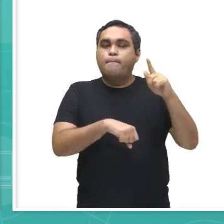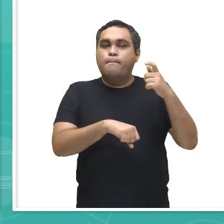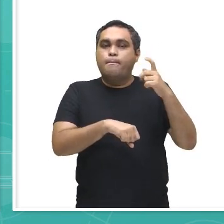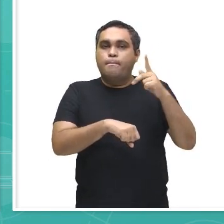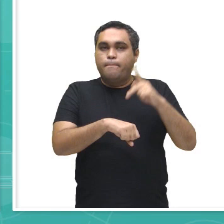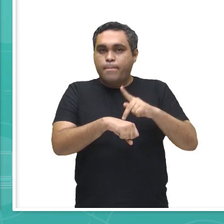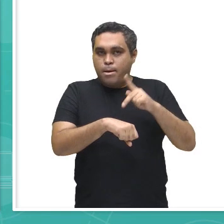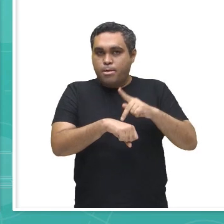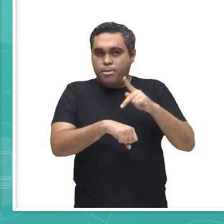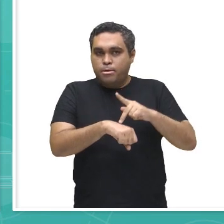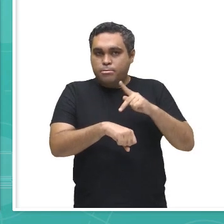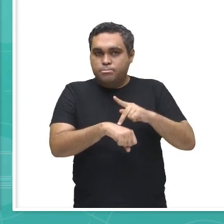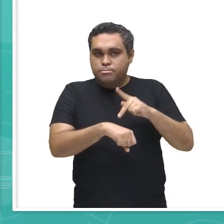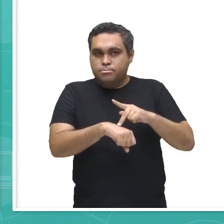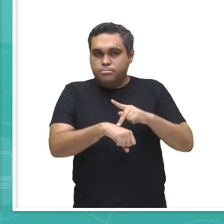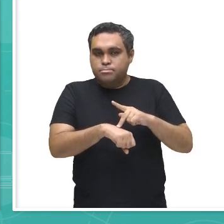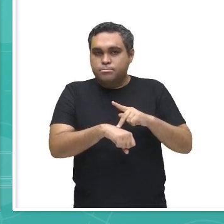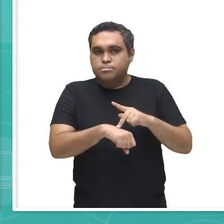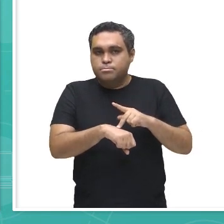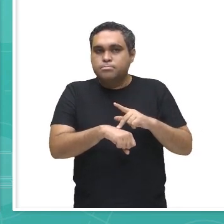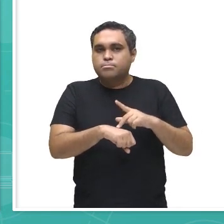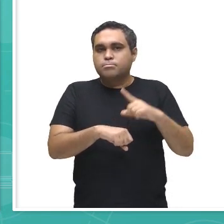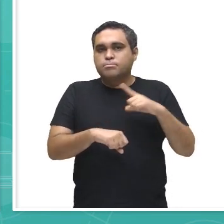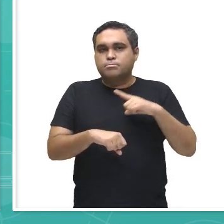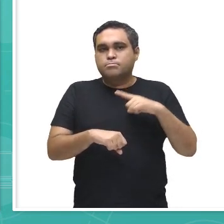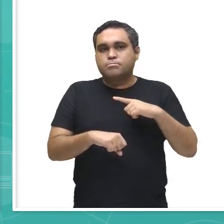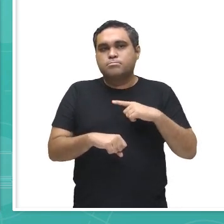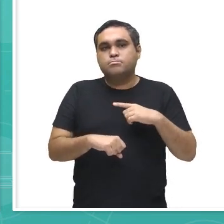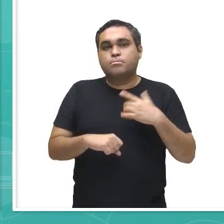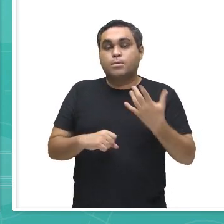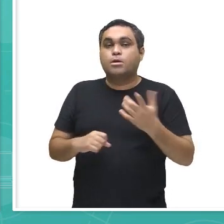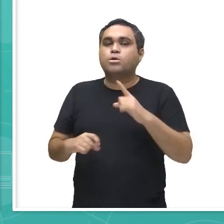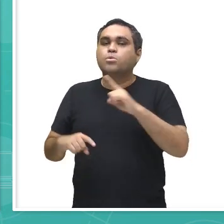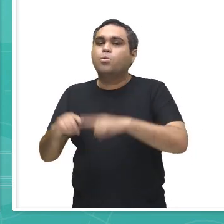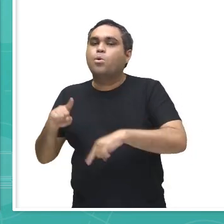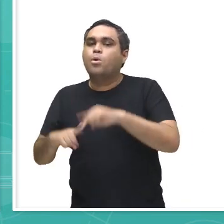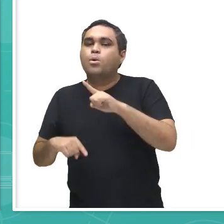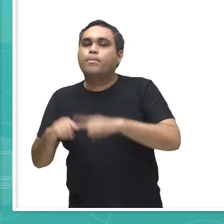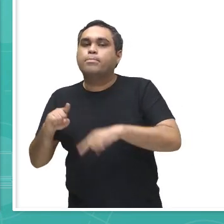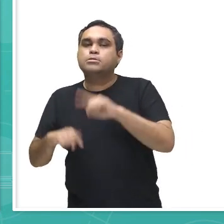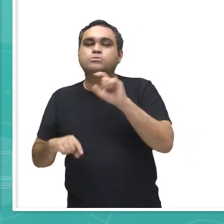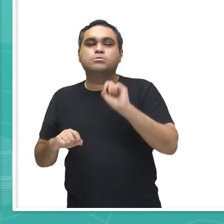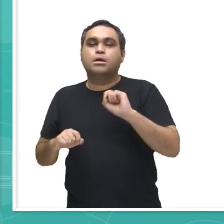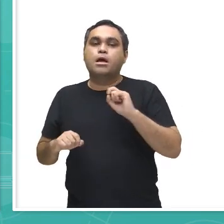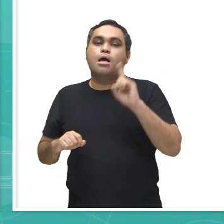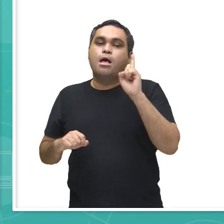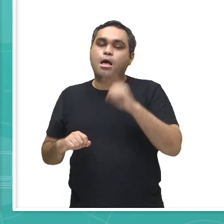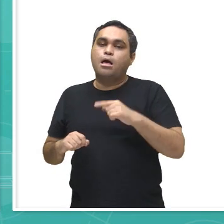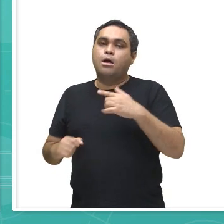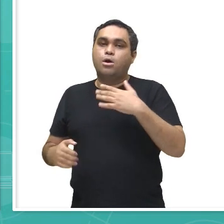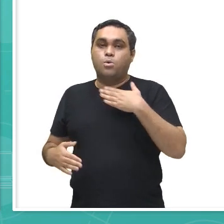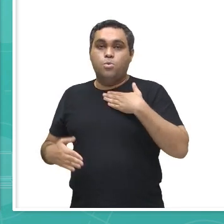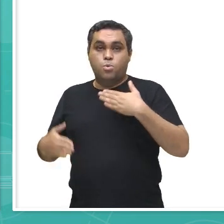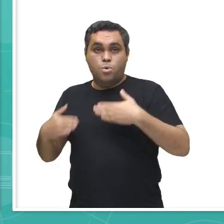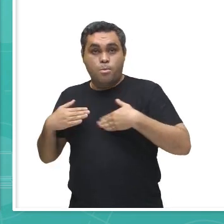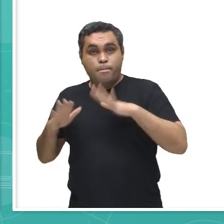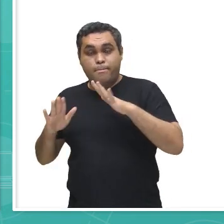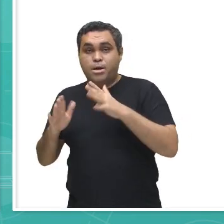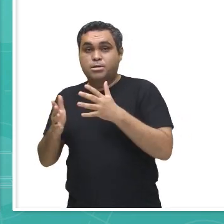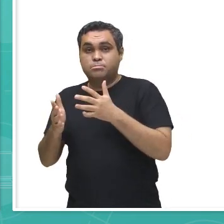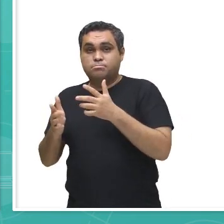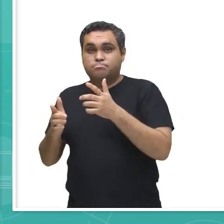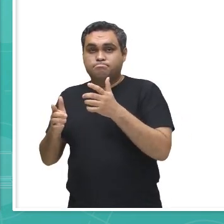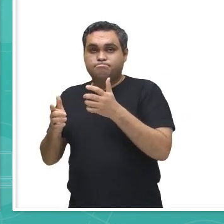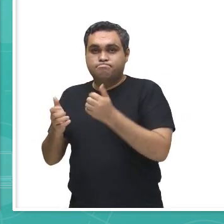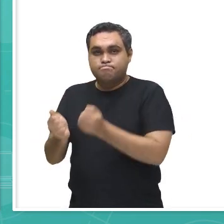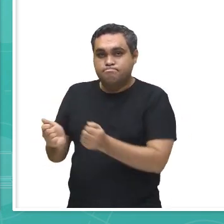determinada matéria. E o que é o objeto? É um corpo trabalhado, como por exemplo, a escultura.